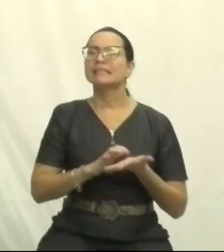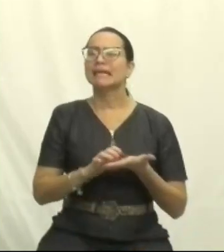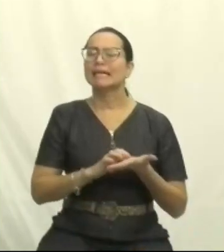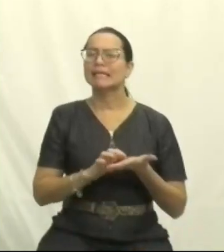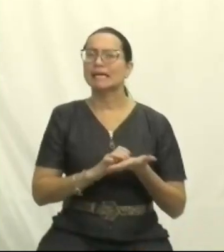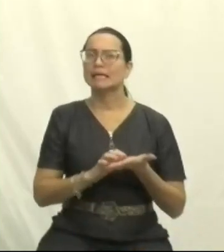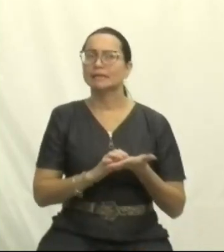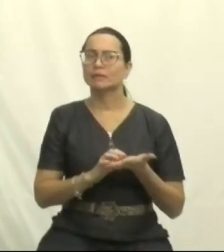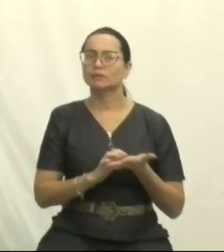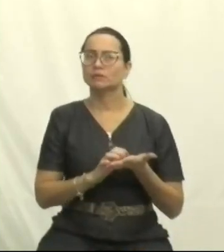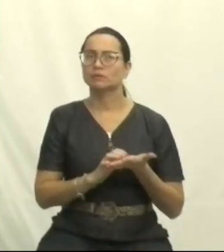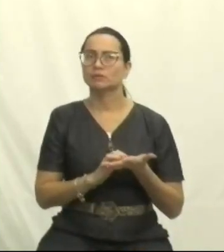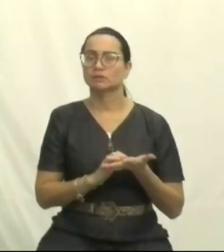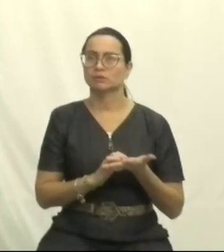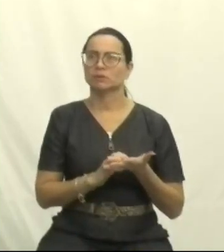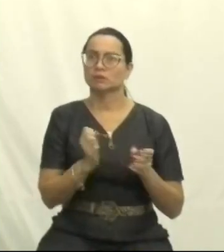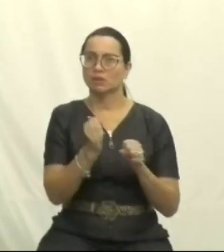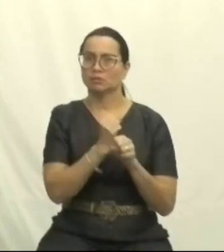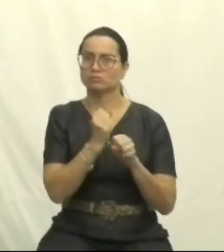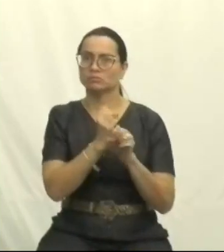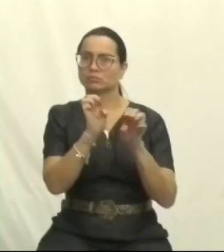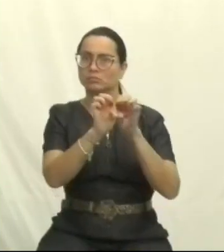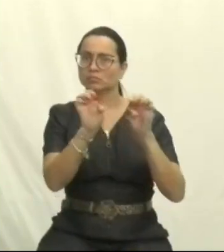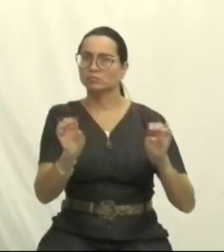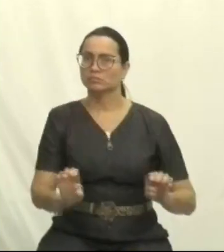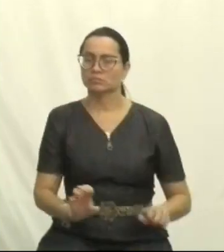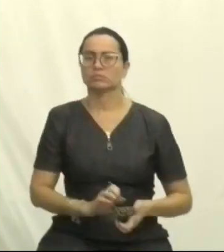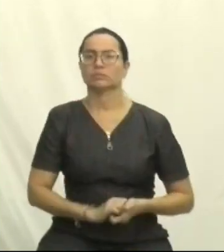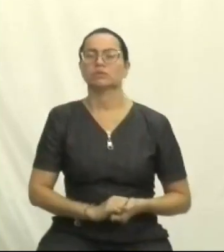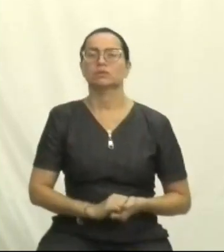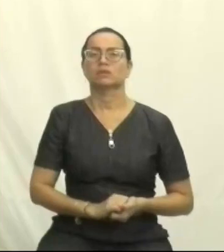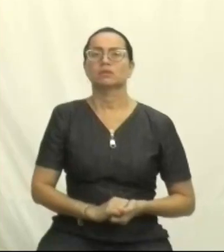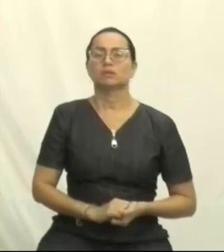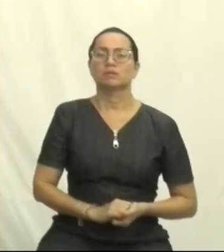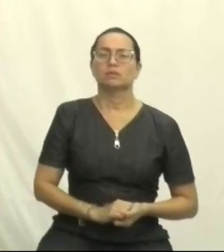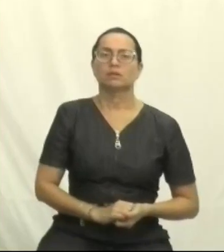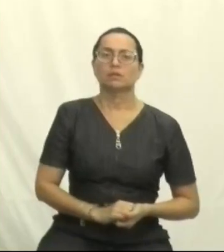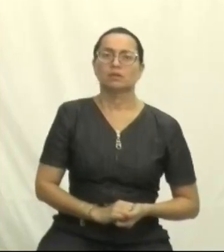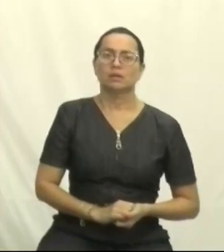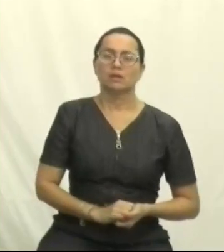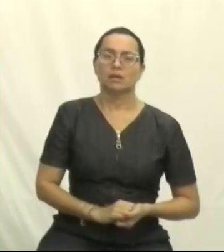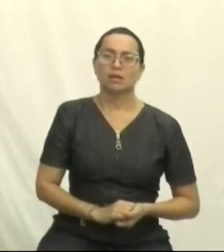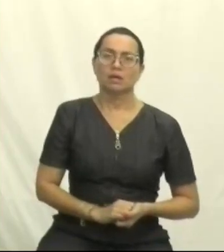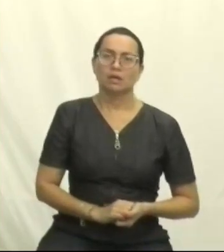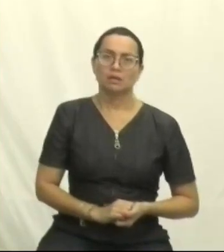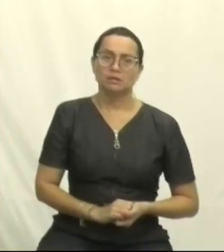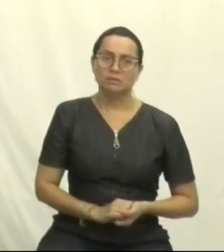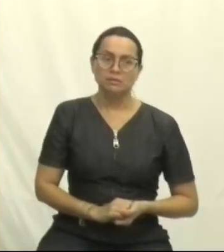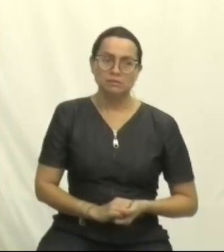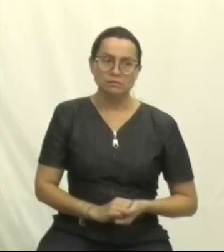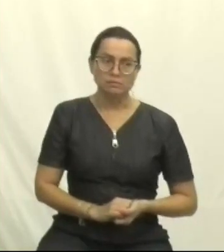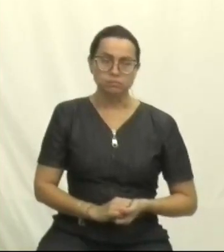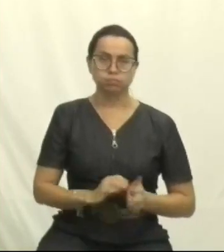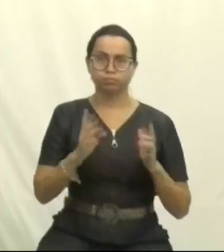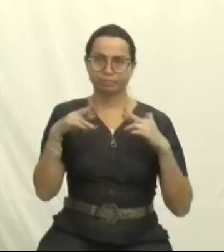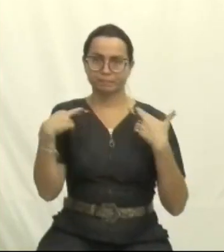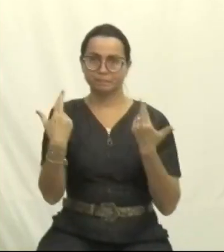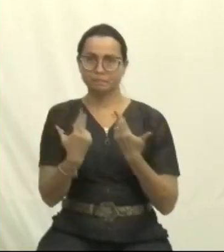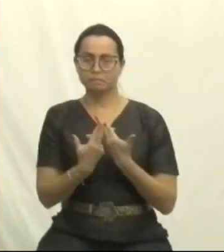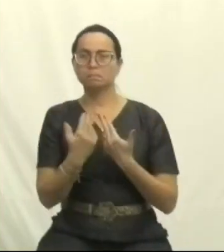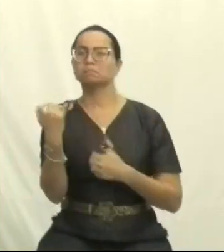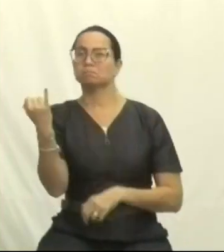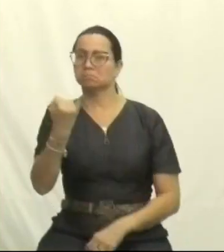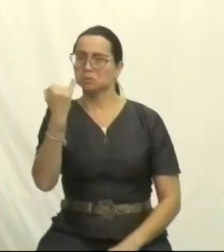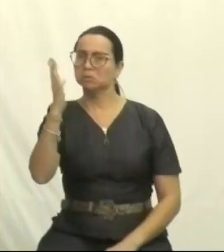da infraestrutura, o senhor João Batista Belloli, Tita Belloli, uma reunião muito importante com seus